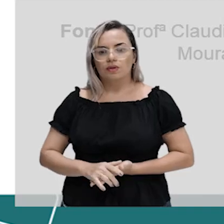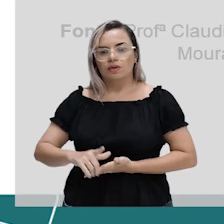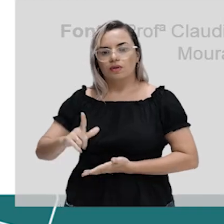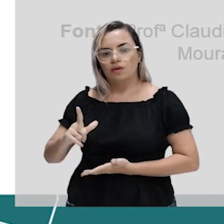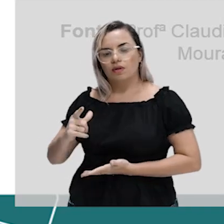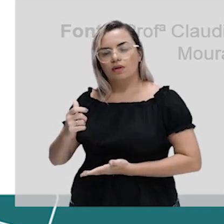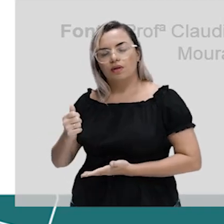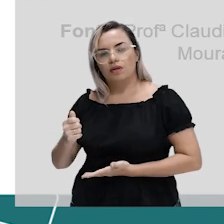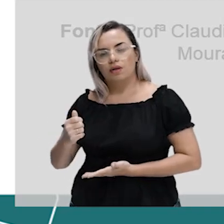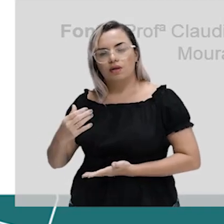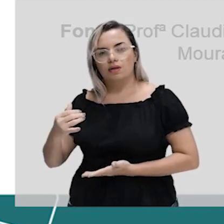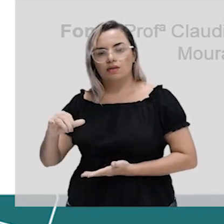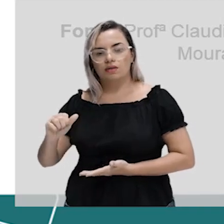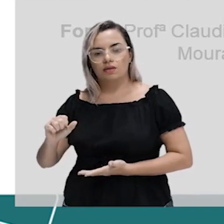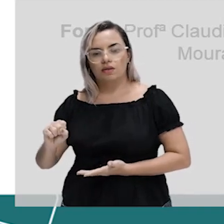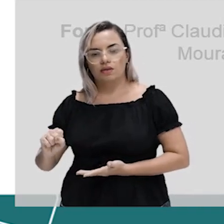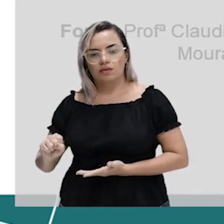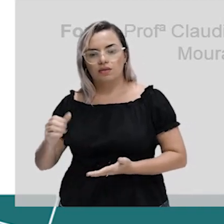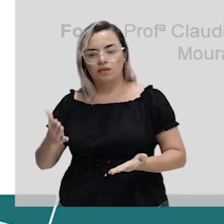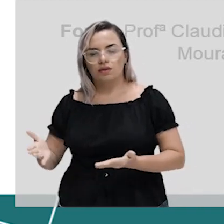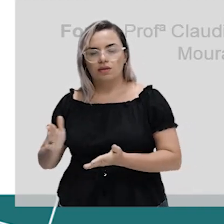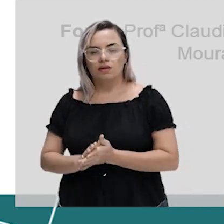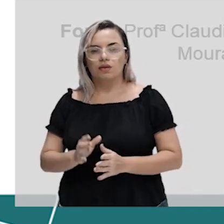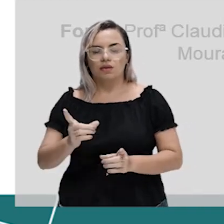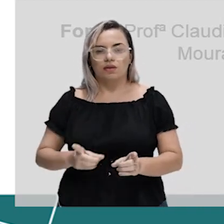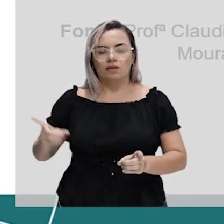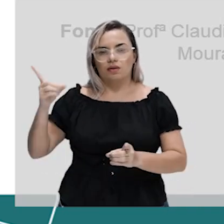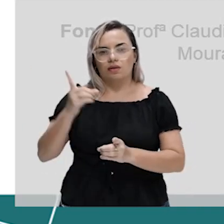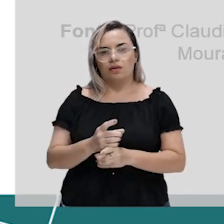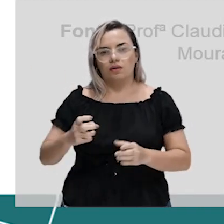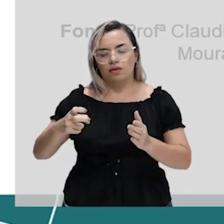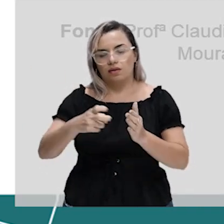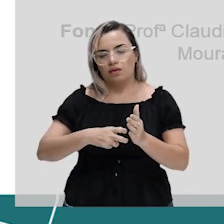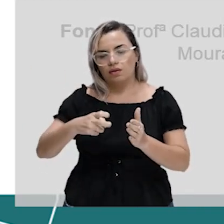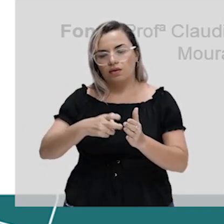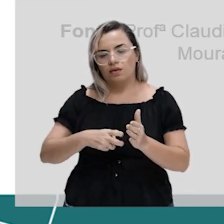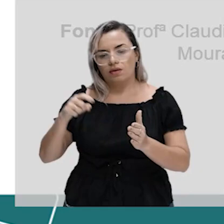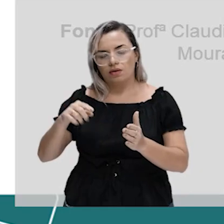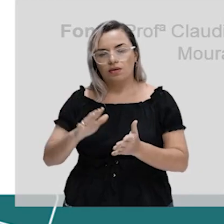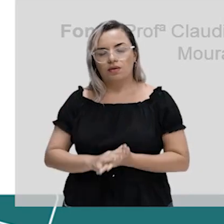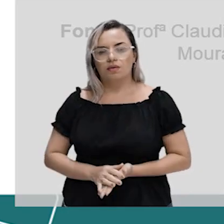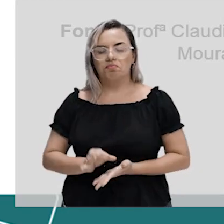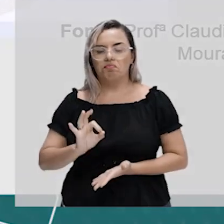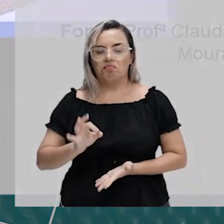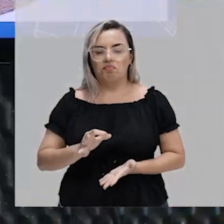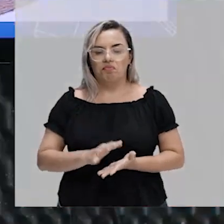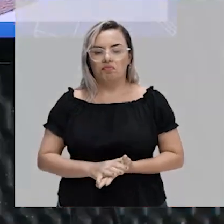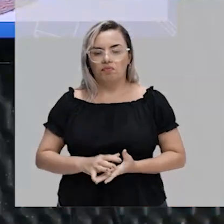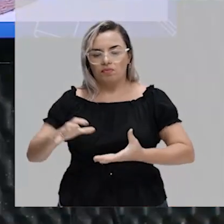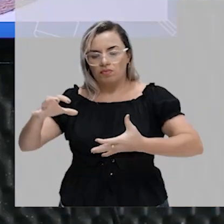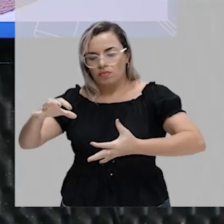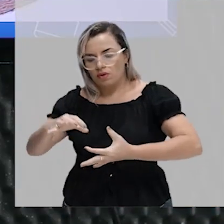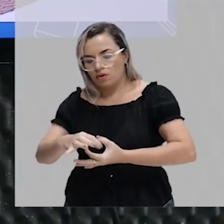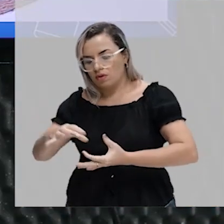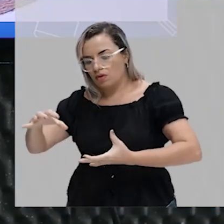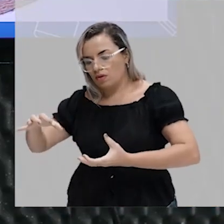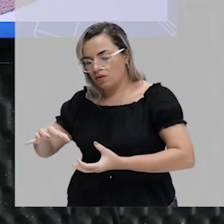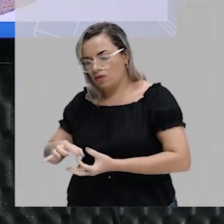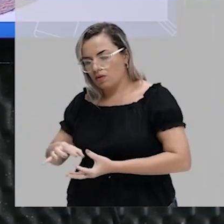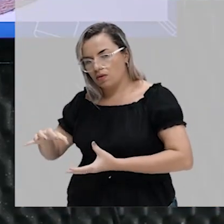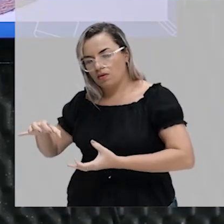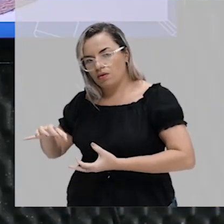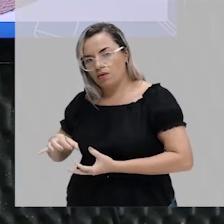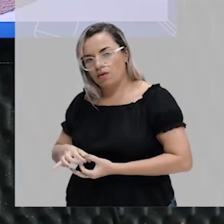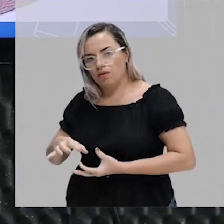Então, foram encontrados esses fósseis exatamente nas regiões de encaixe aqui, né, na região onde